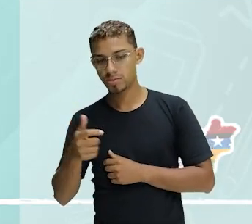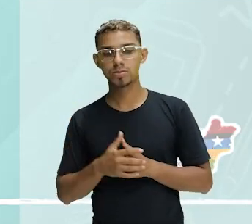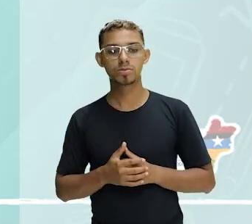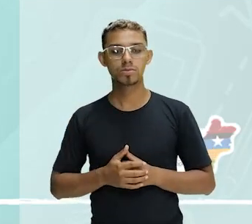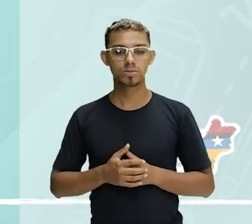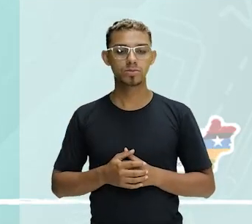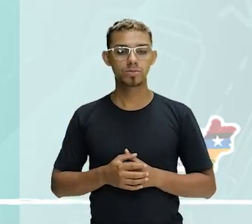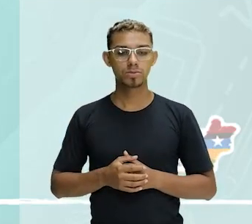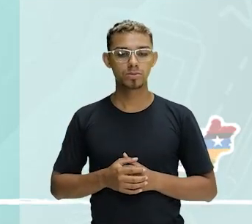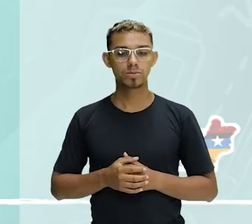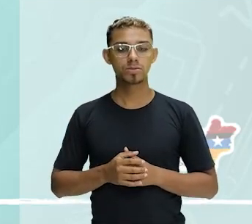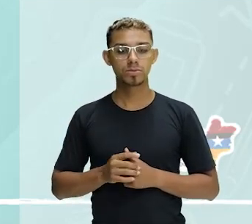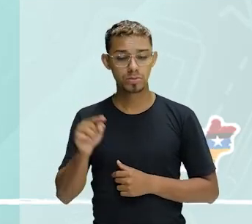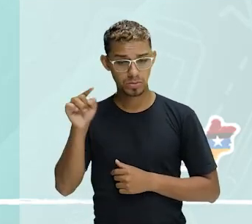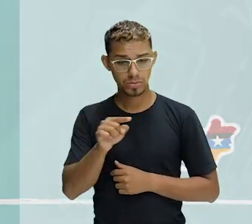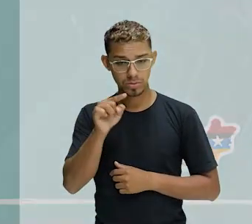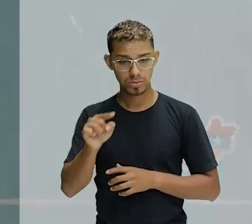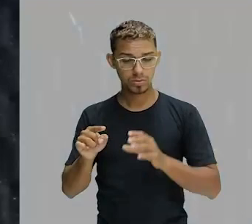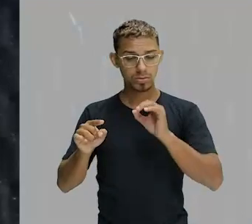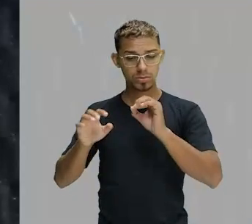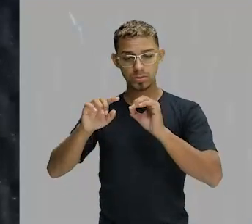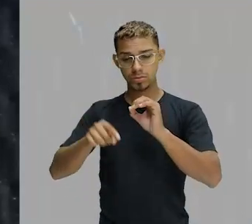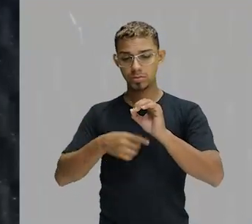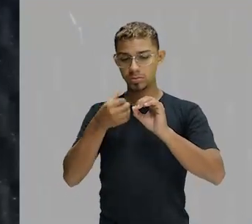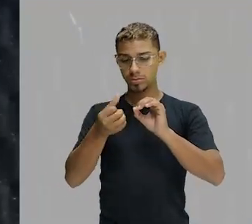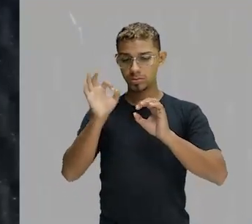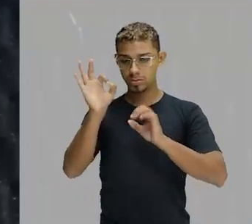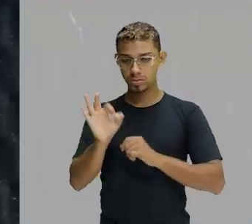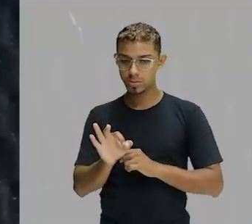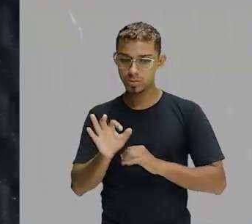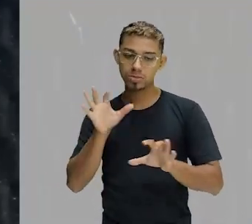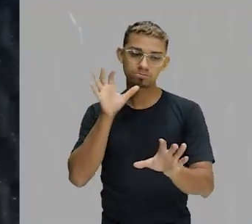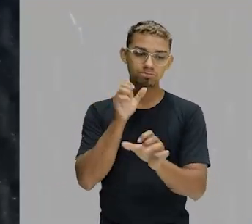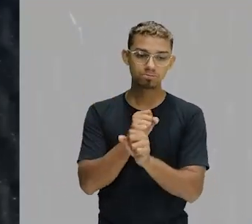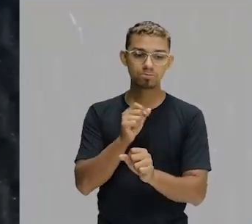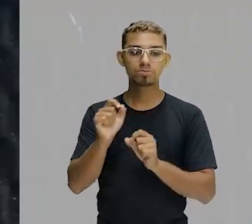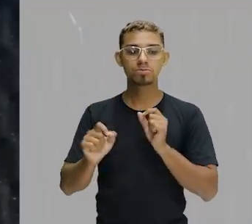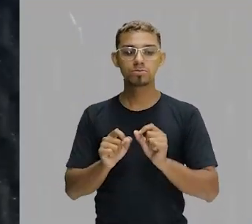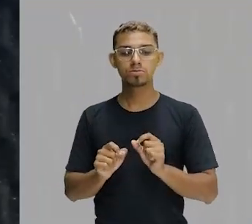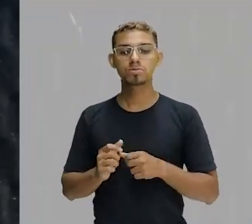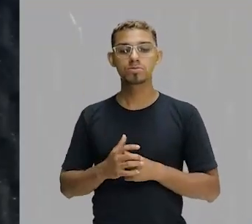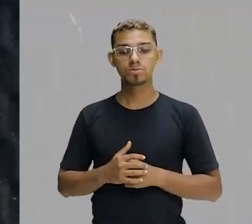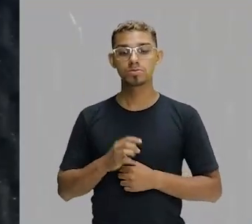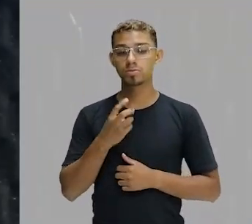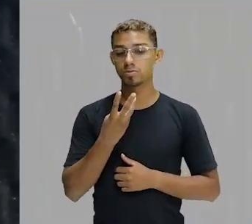506,02. Vou calcular em cima desse valor o 0,6%, e isso vai corresponder a R$